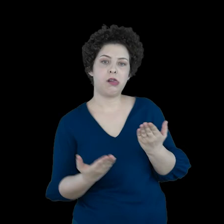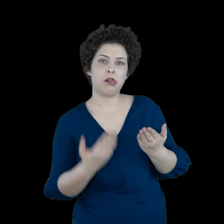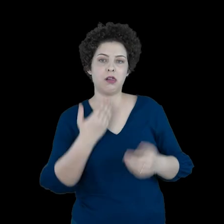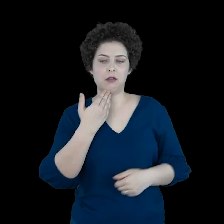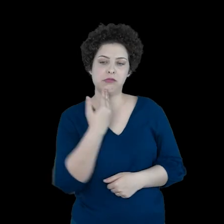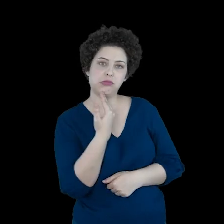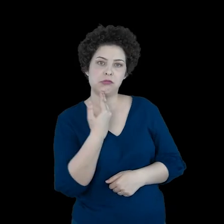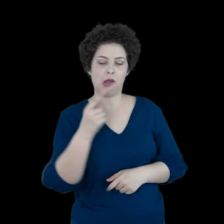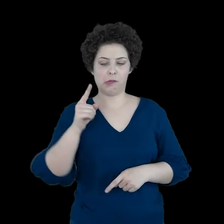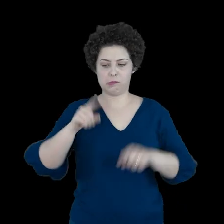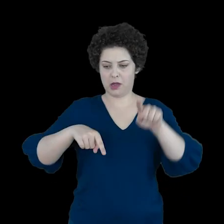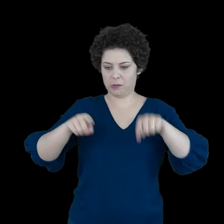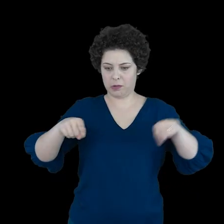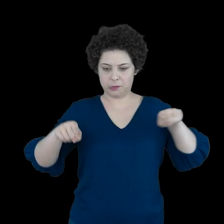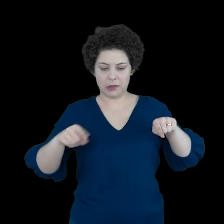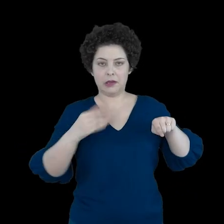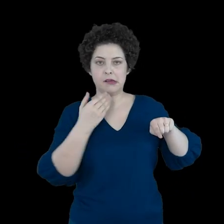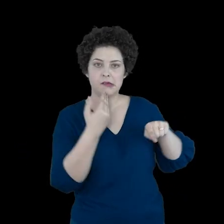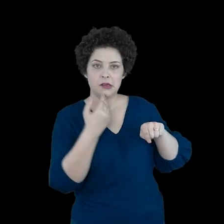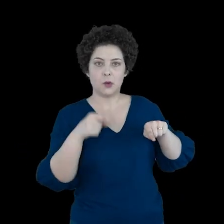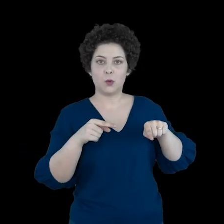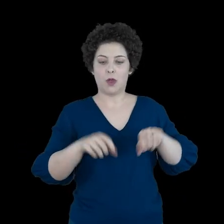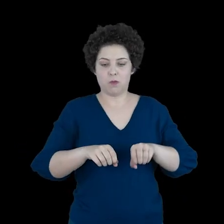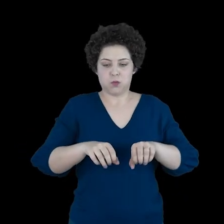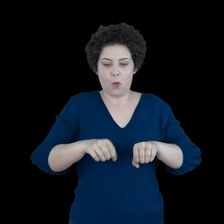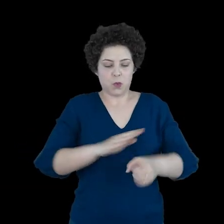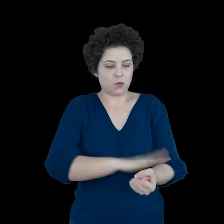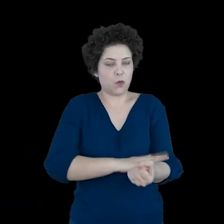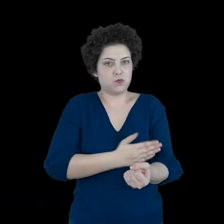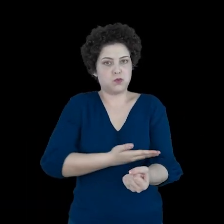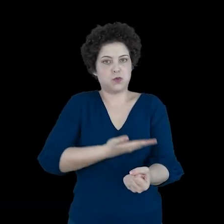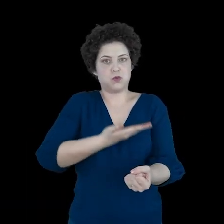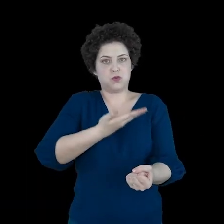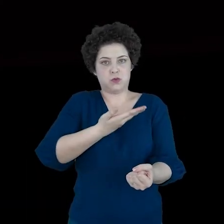nesses diferentes mecanismos, a pressão pode subir.